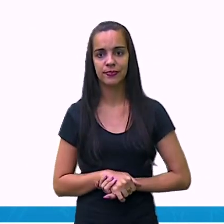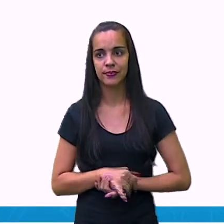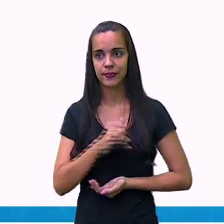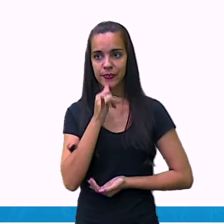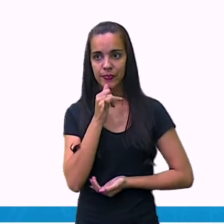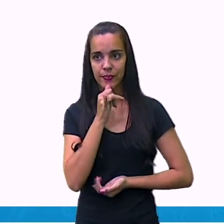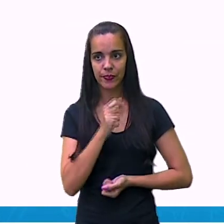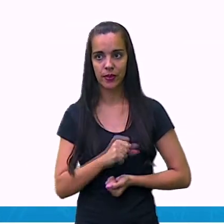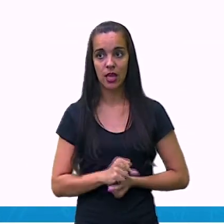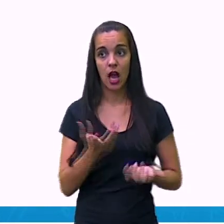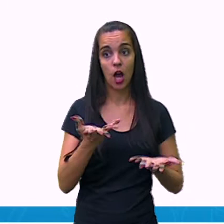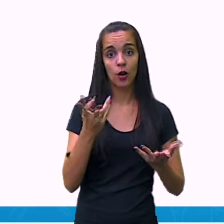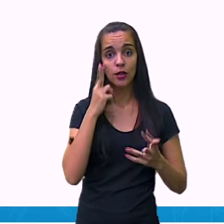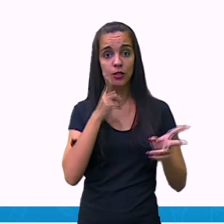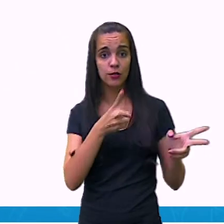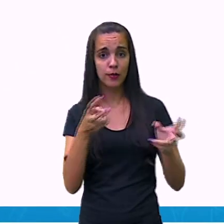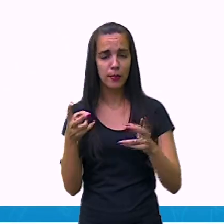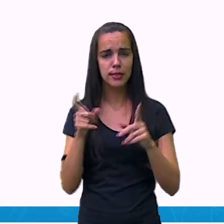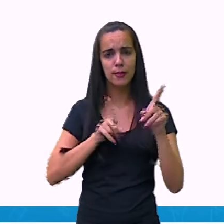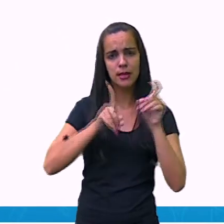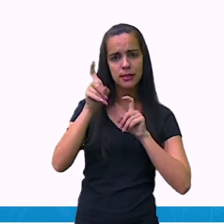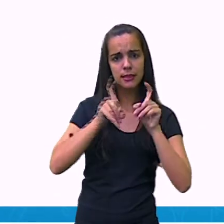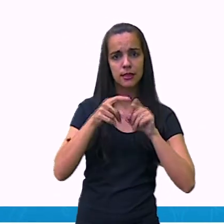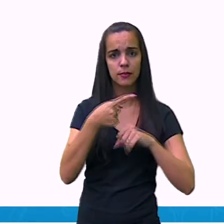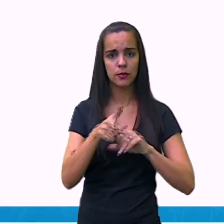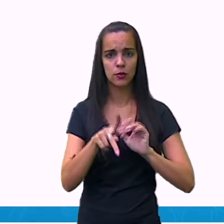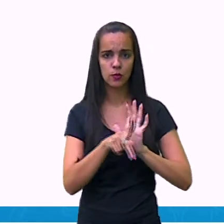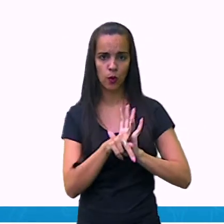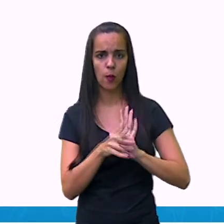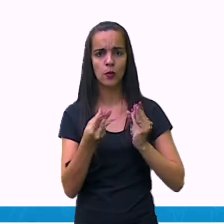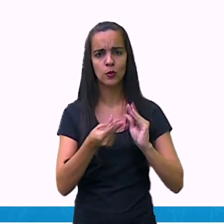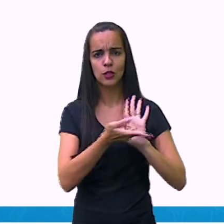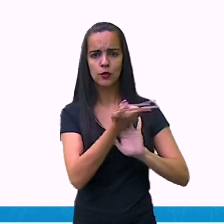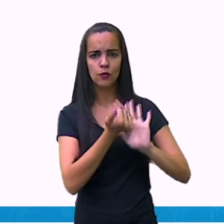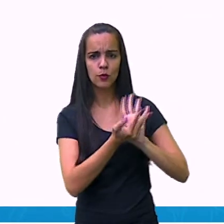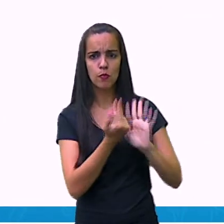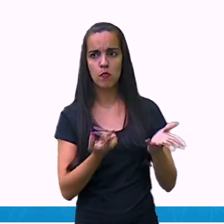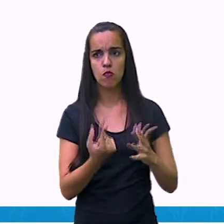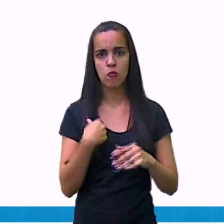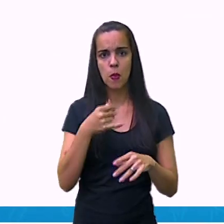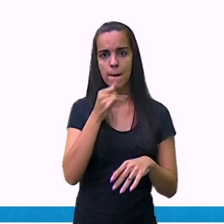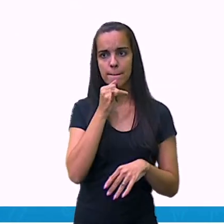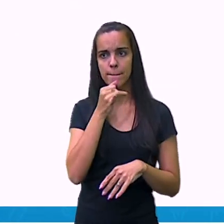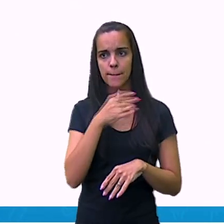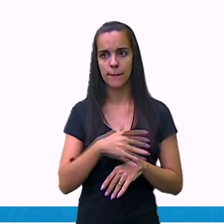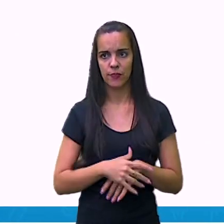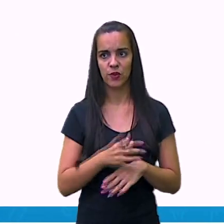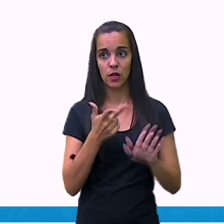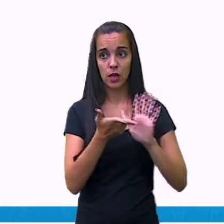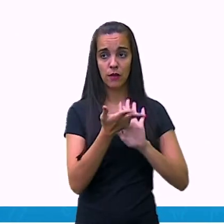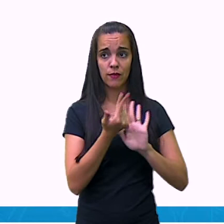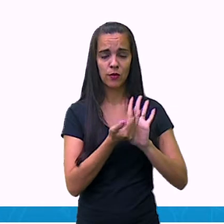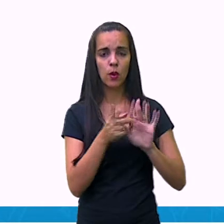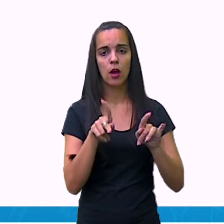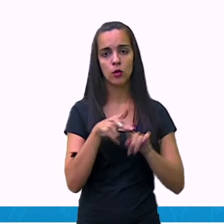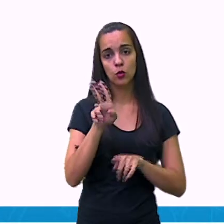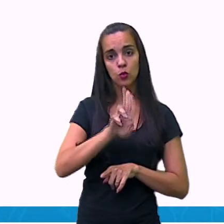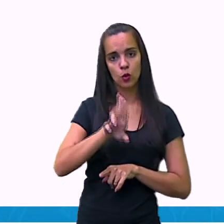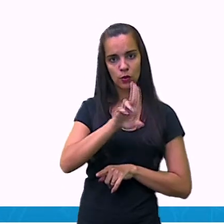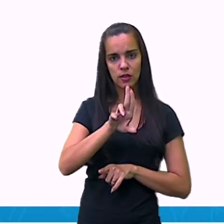Dessas expressões aí, qual é a letra que tem as palavras no sentido figurado? É a